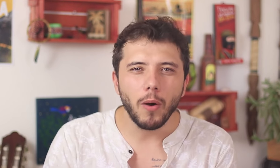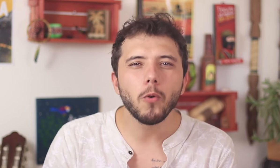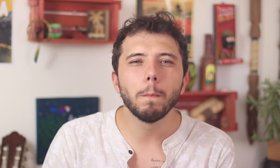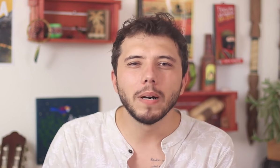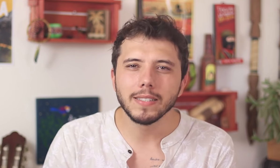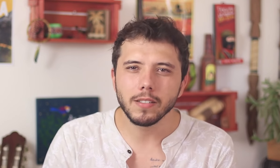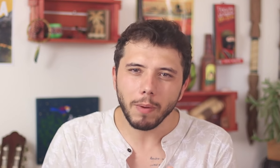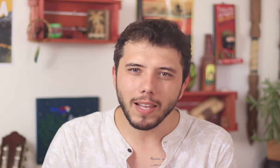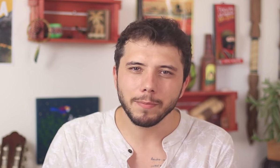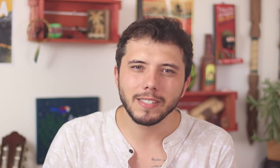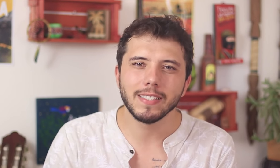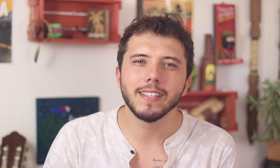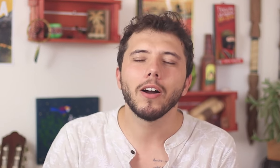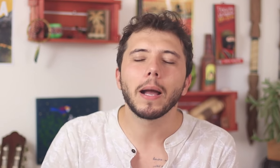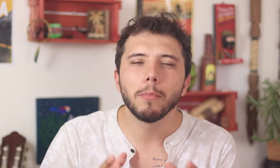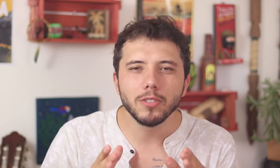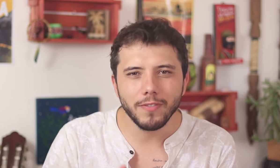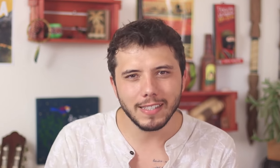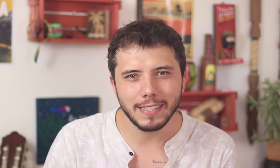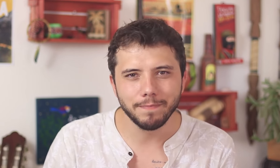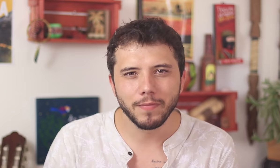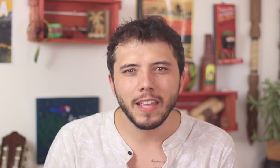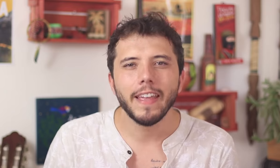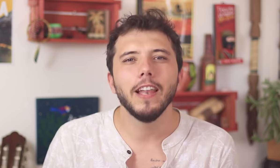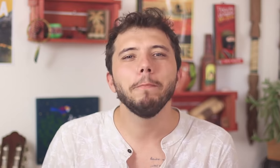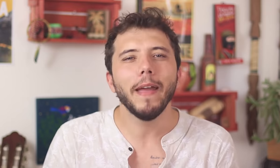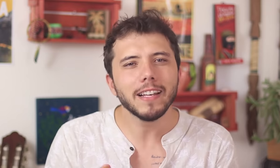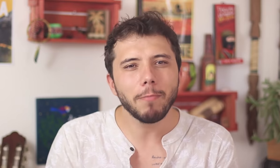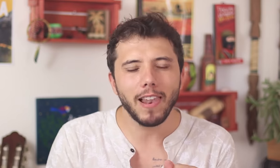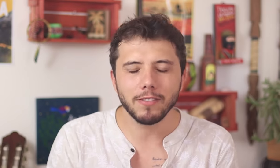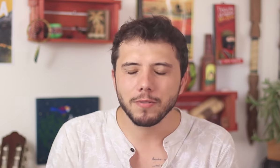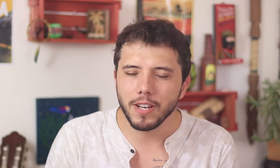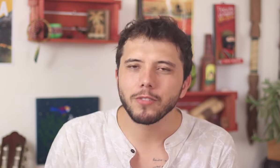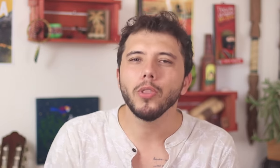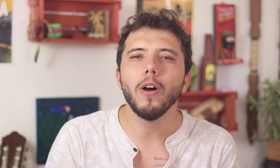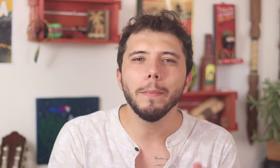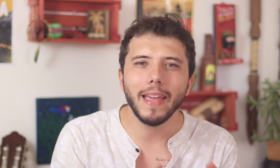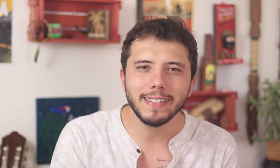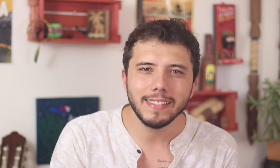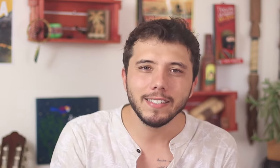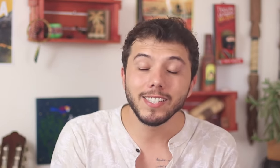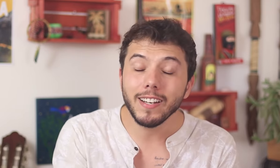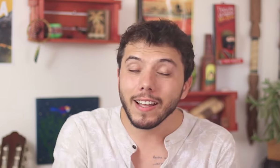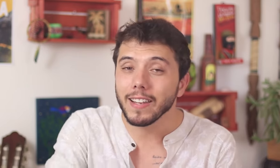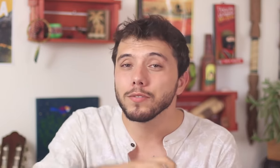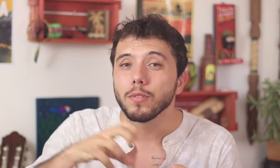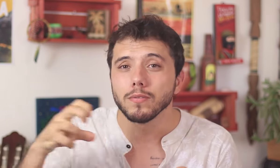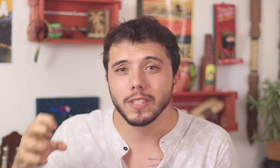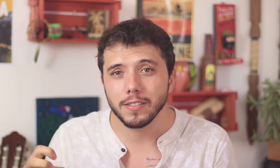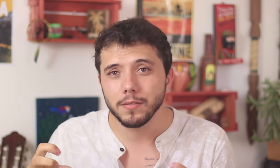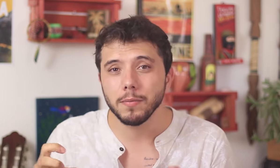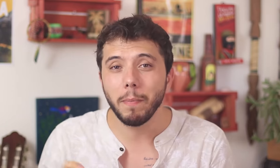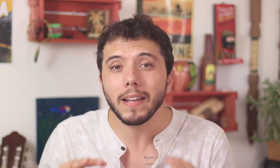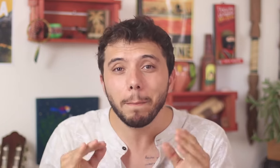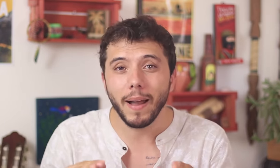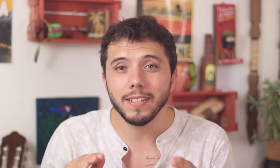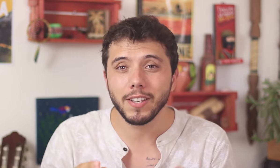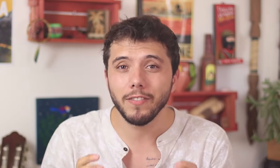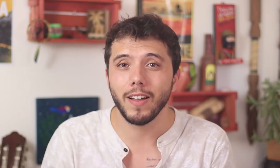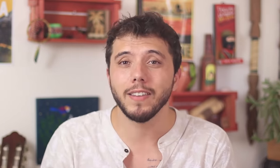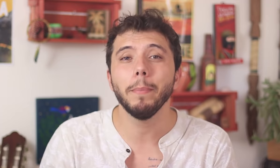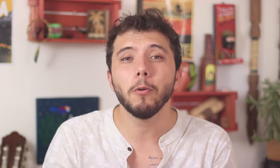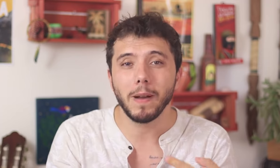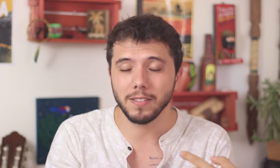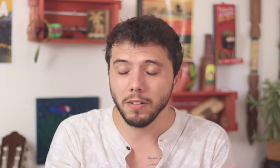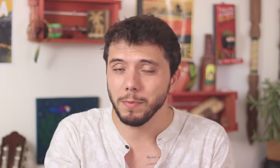o que que o atual ocupante do palácio presidencial acabou de fazer ele pega as palavras do diretor da oms tira elas do contexto